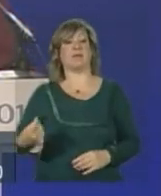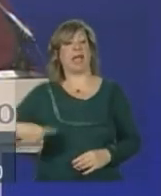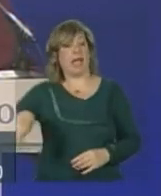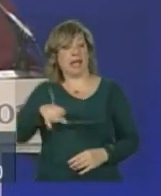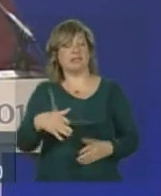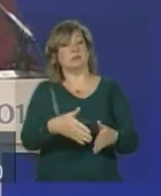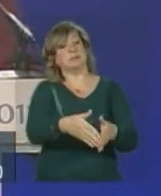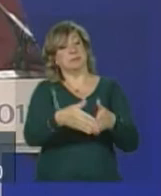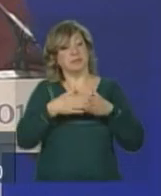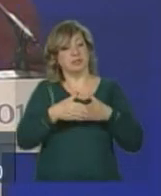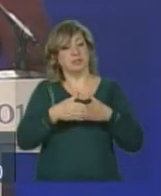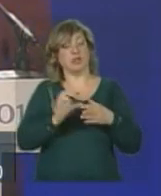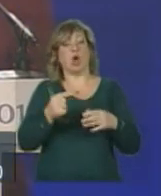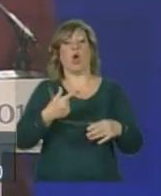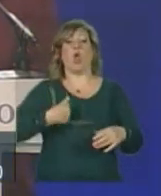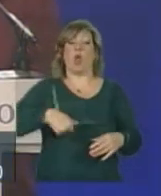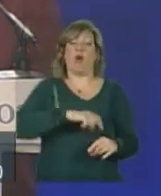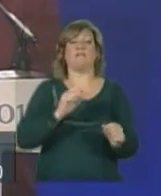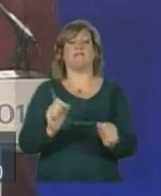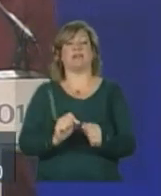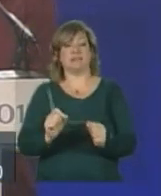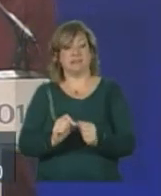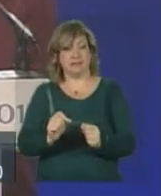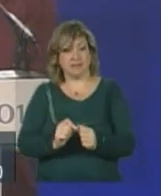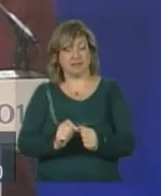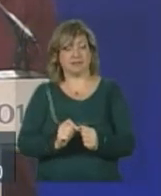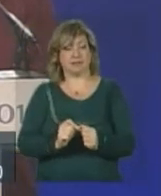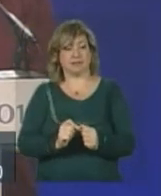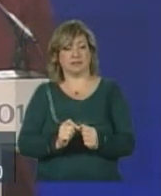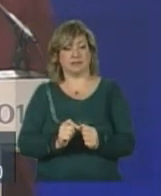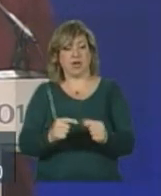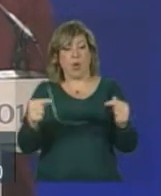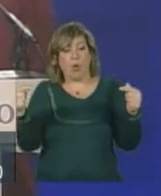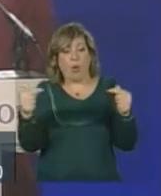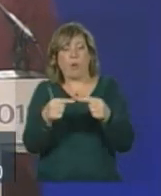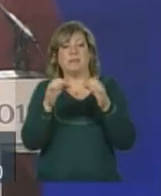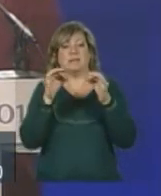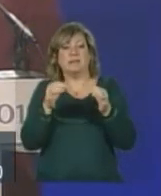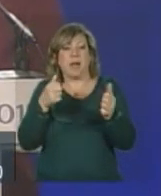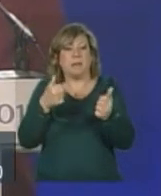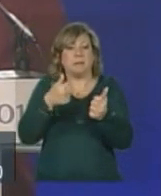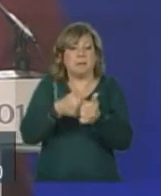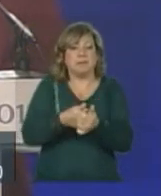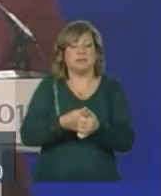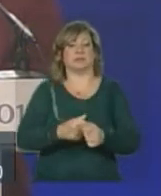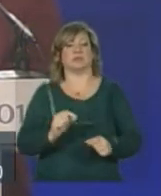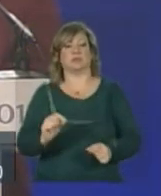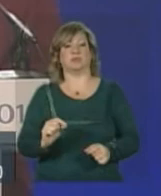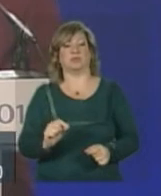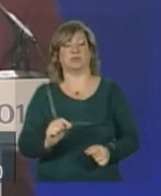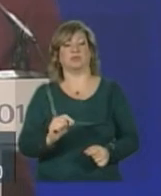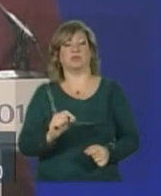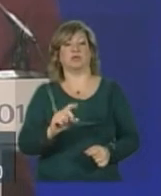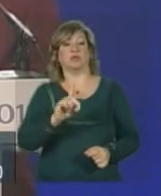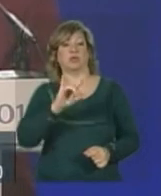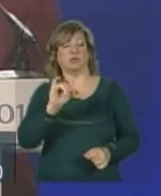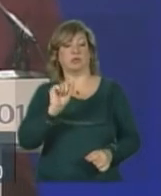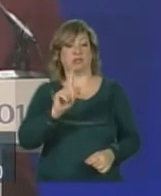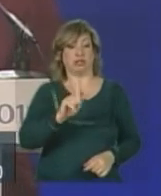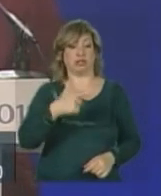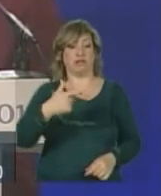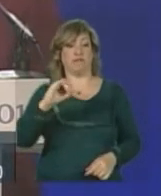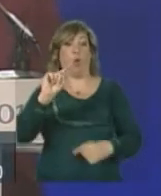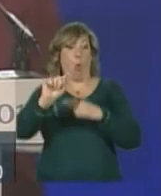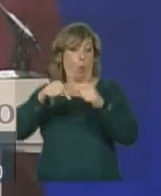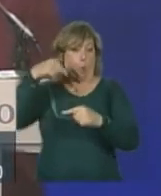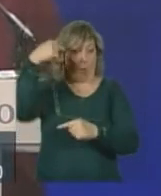pediram para que a gente fizesse coincidir e se aproximar também o G20. O